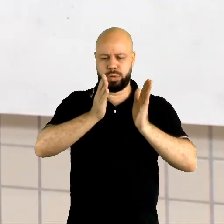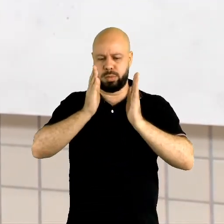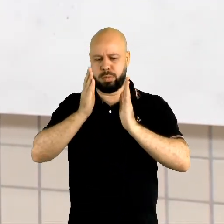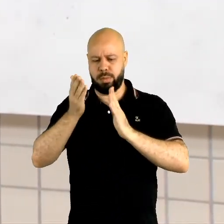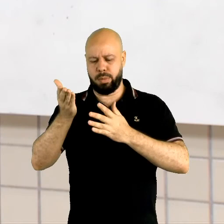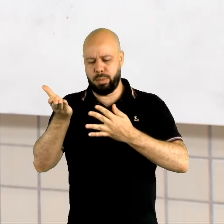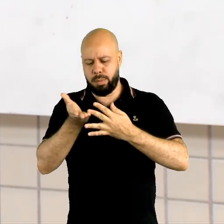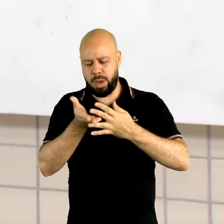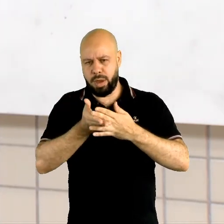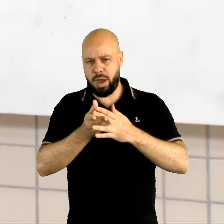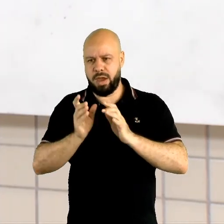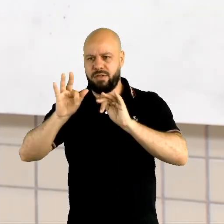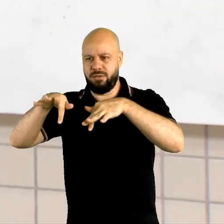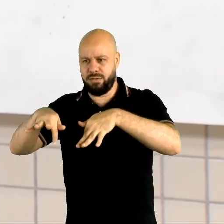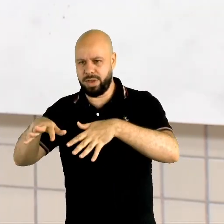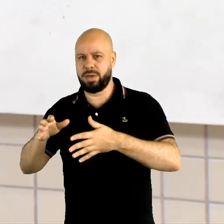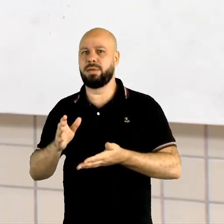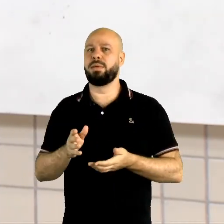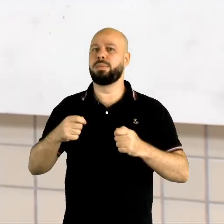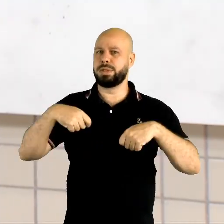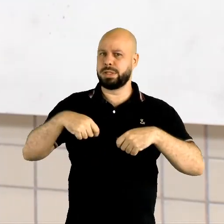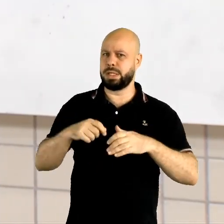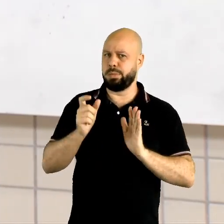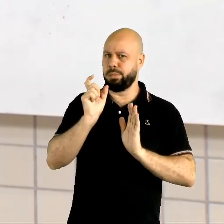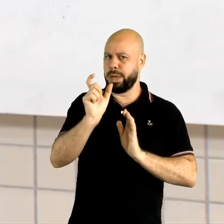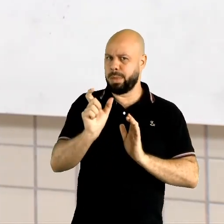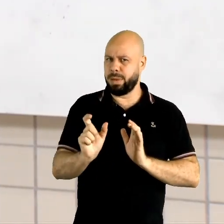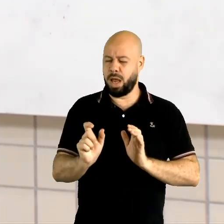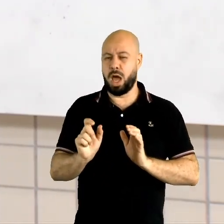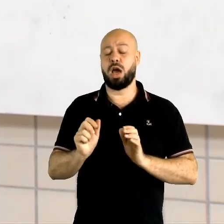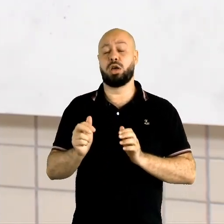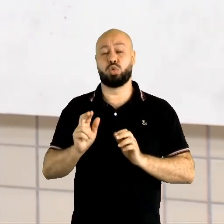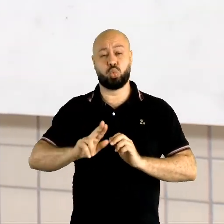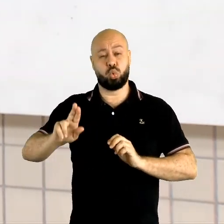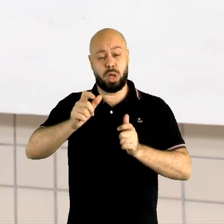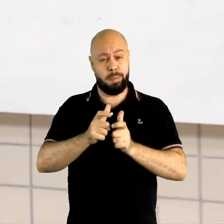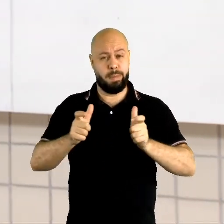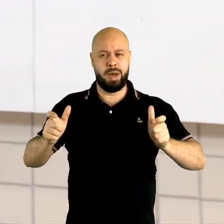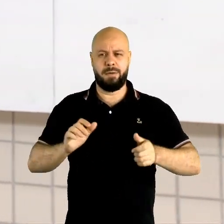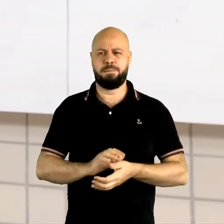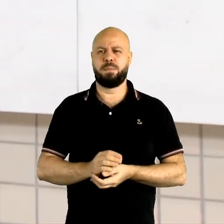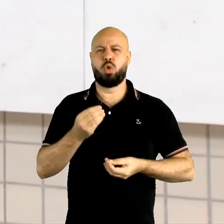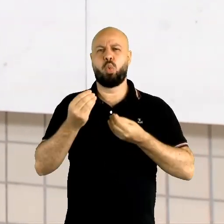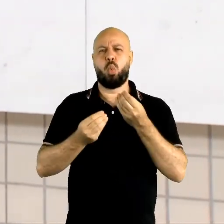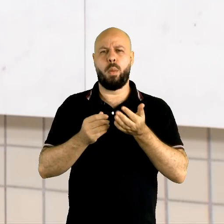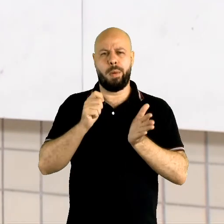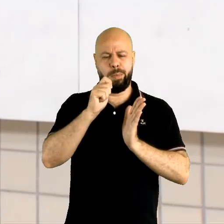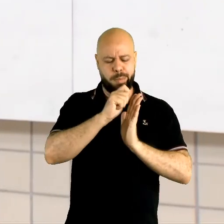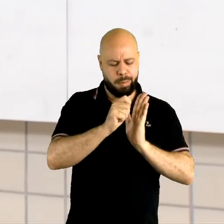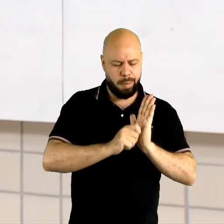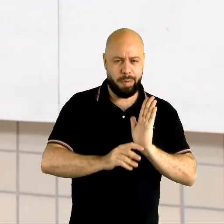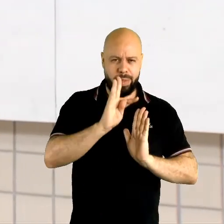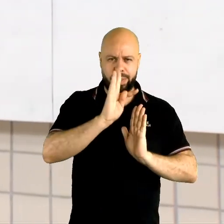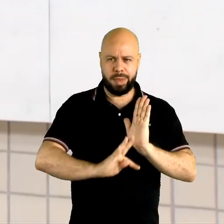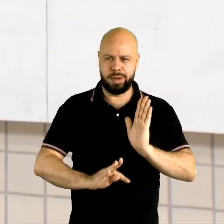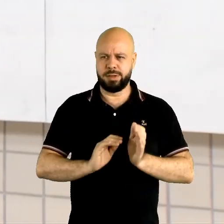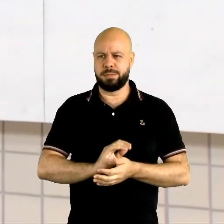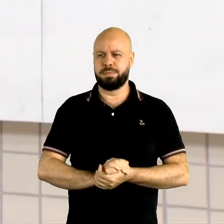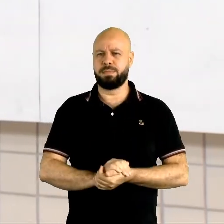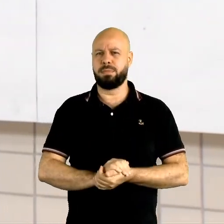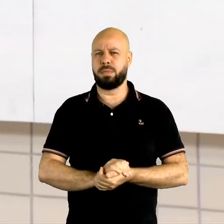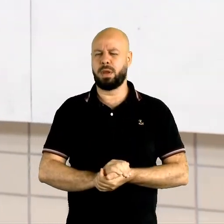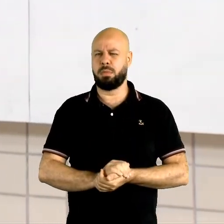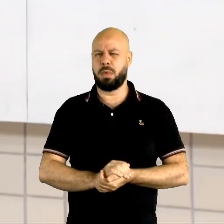palavras utilizadas no início, no meio e no fim, as mais utilizadas, né? Na hora de se construir um texto. Então, observe agora que